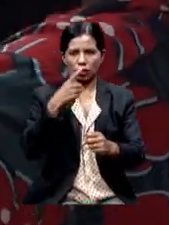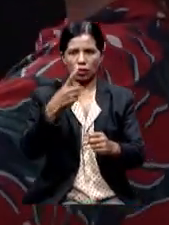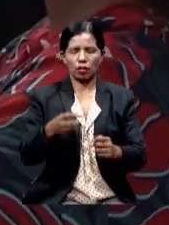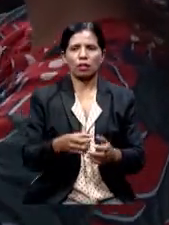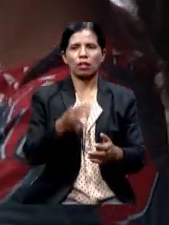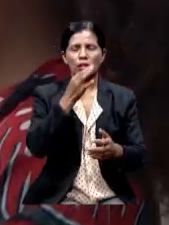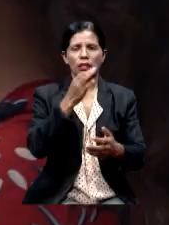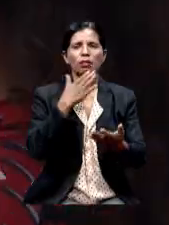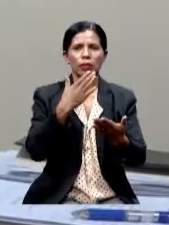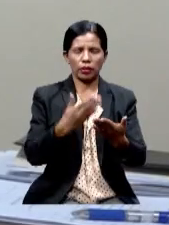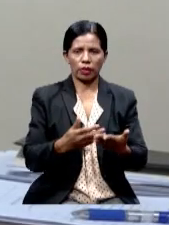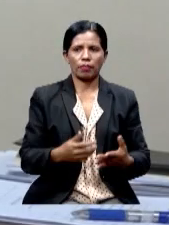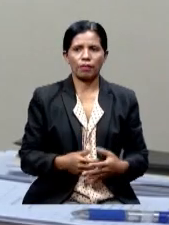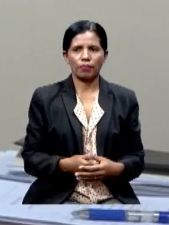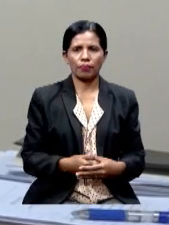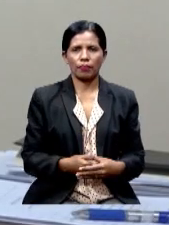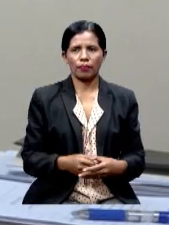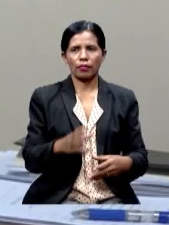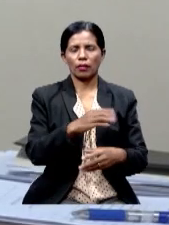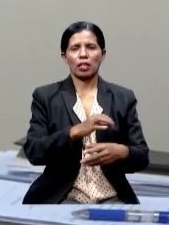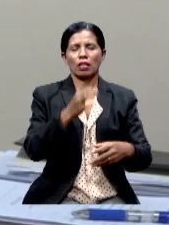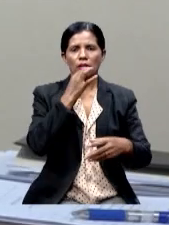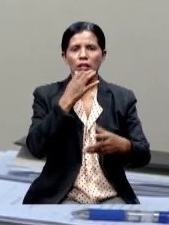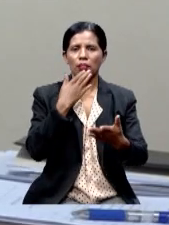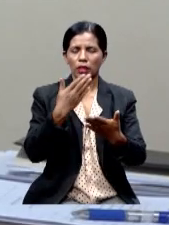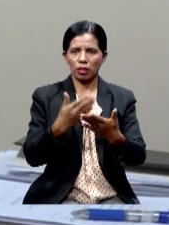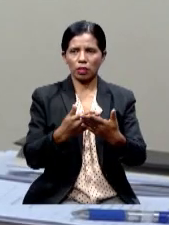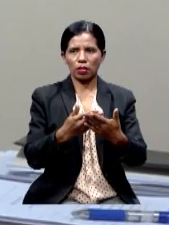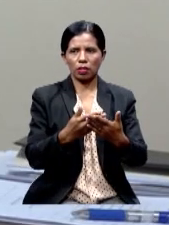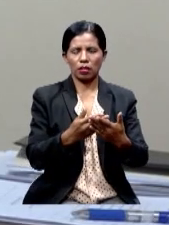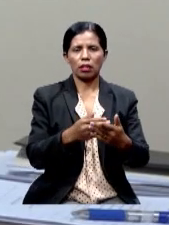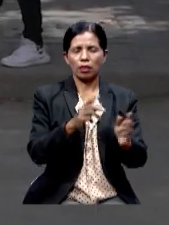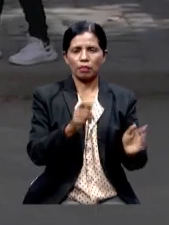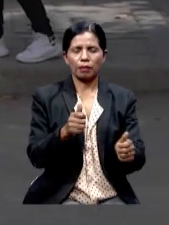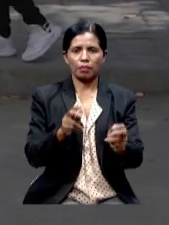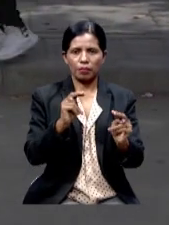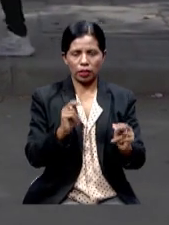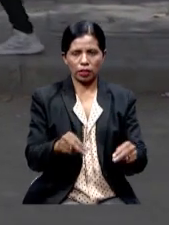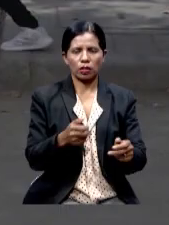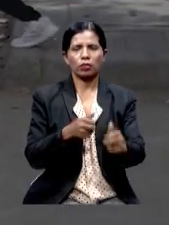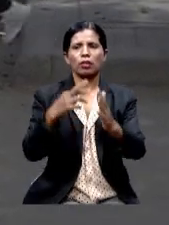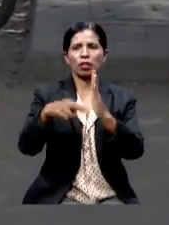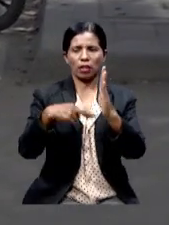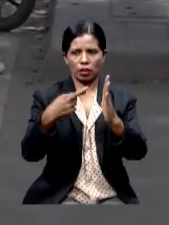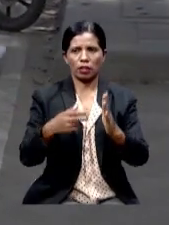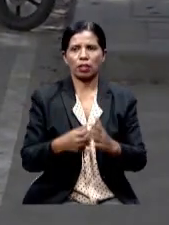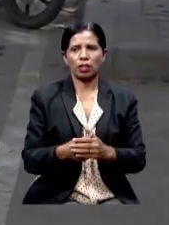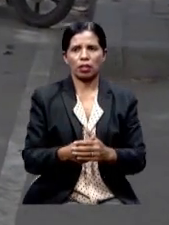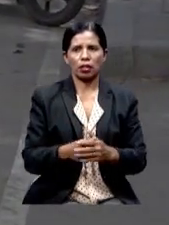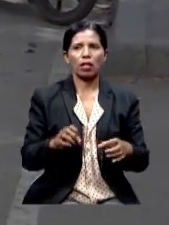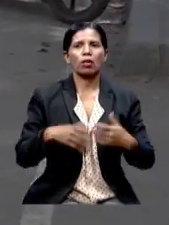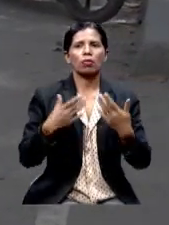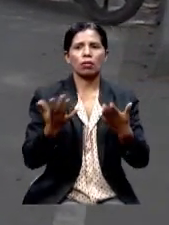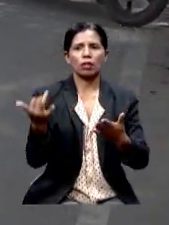ayhan seguro cinco sabes bayan seguro minha se precisa preencher critérios ni primeiro makira ni kata de maneira unsa